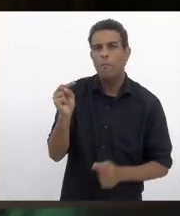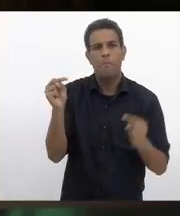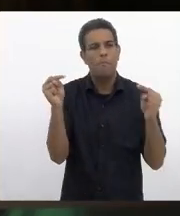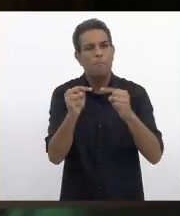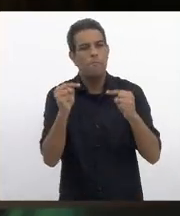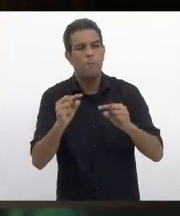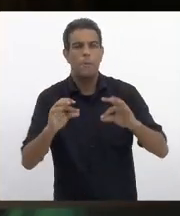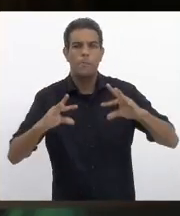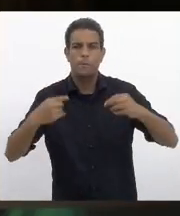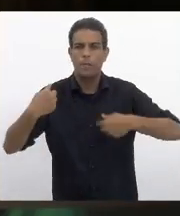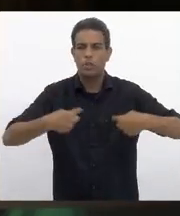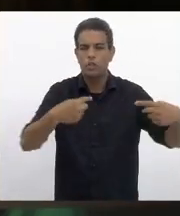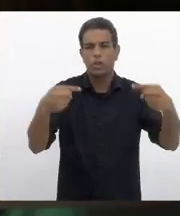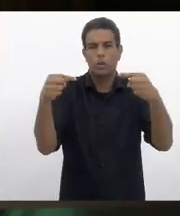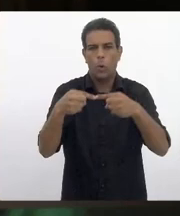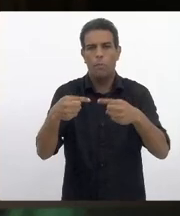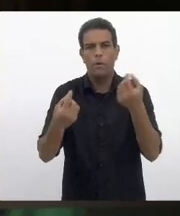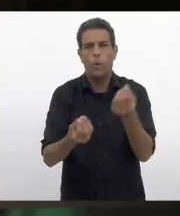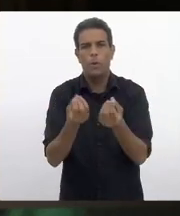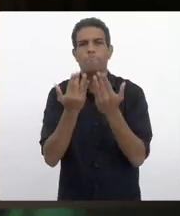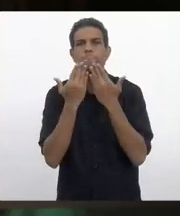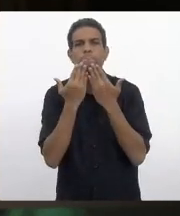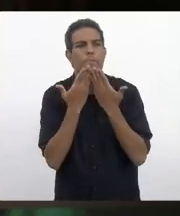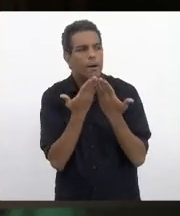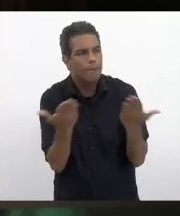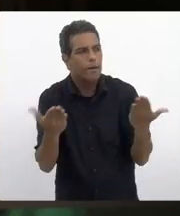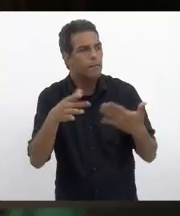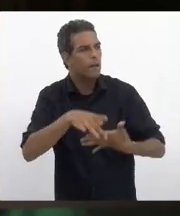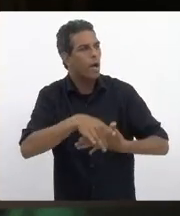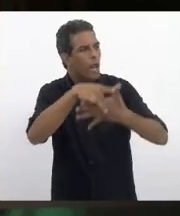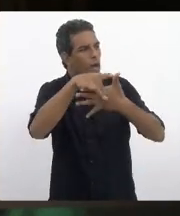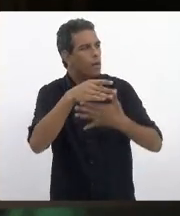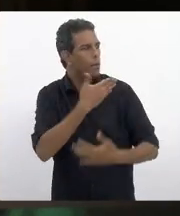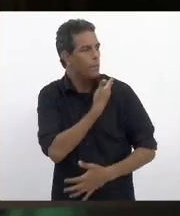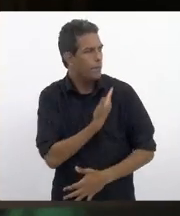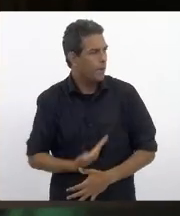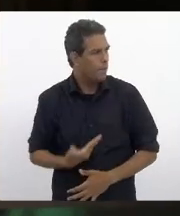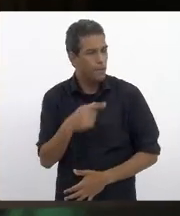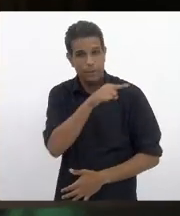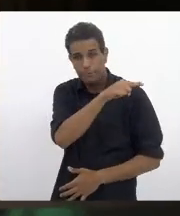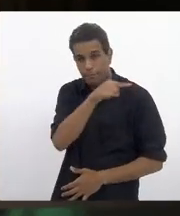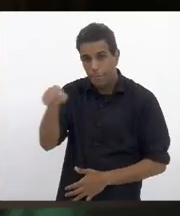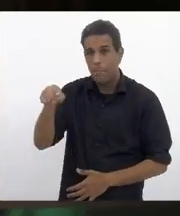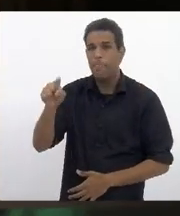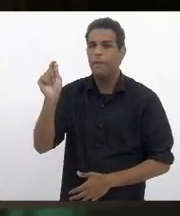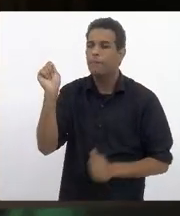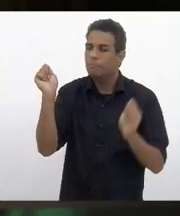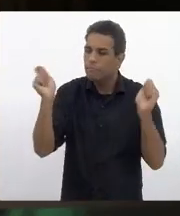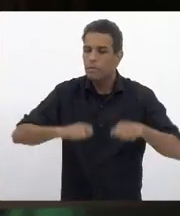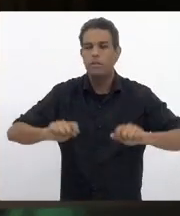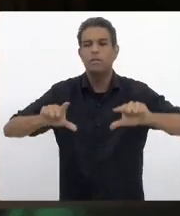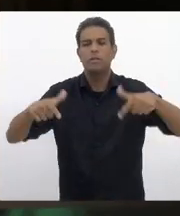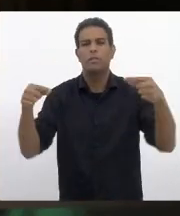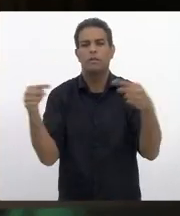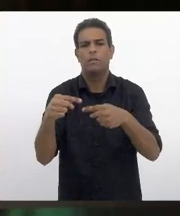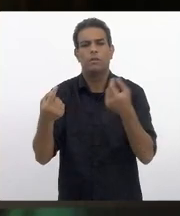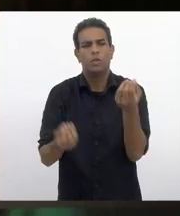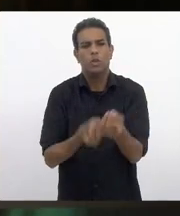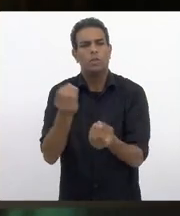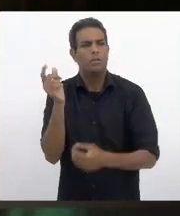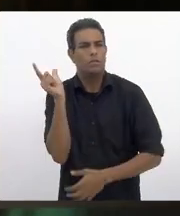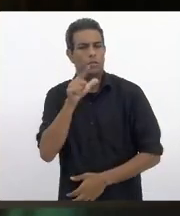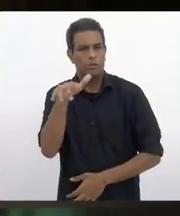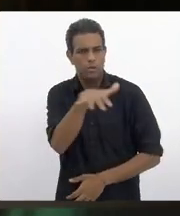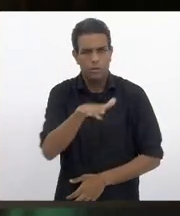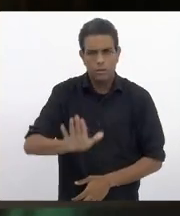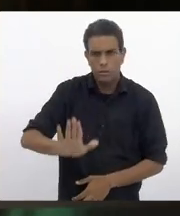62,5. Não estaríamos discutindo isso aqui. Então, eu peço ao líder de governo, meu amigo, meu parceiro, unindo força com os deputados aqui que